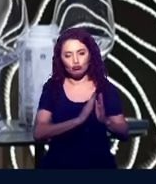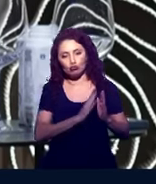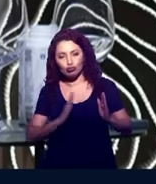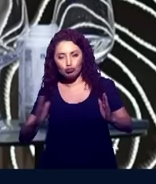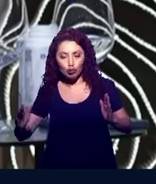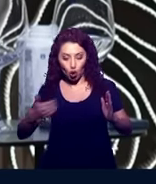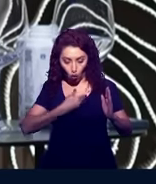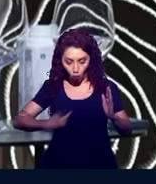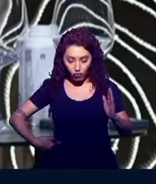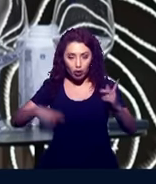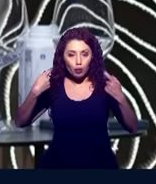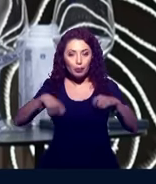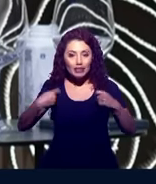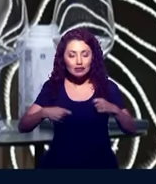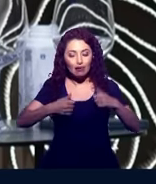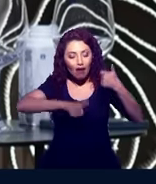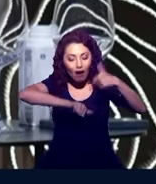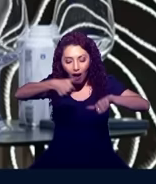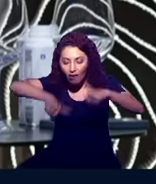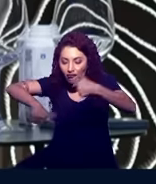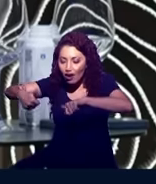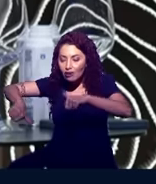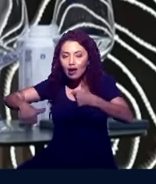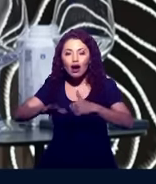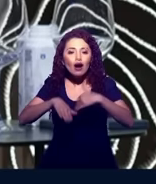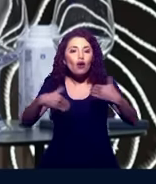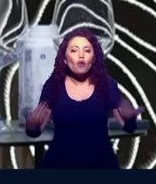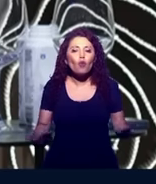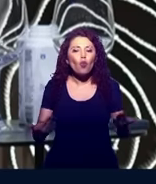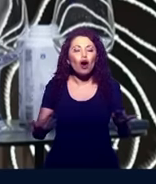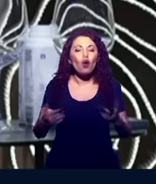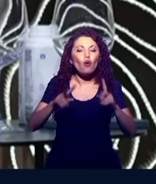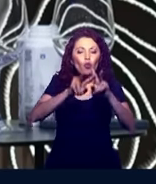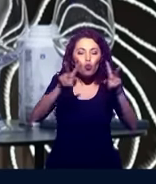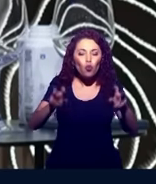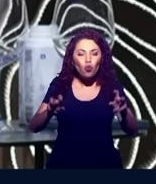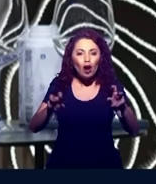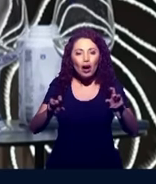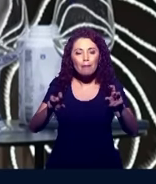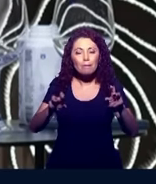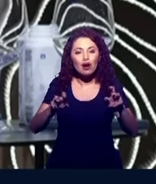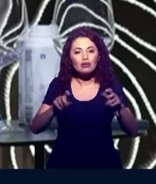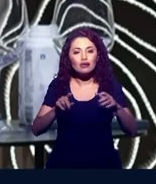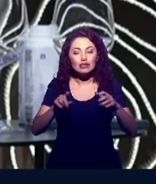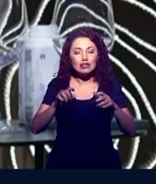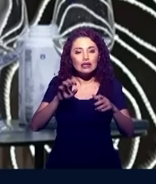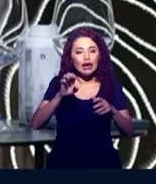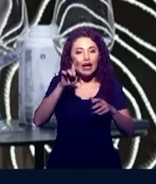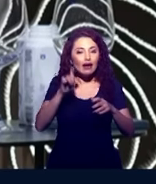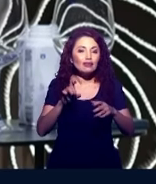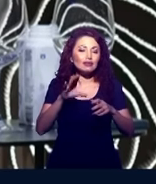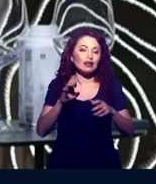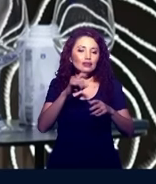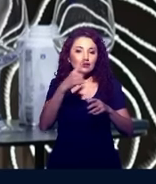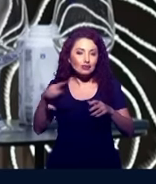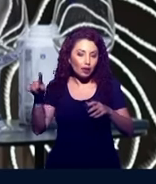uma avaliação das exceções justamente para verificar a plausibilidade de mantê-las e quem sabe